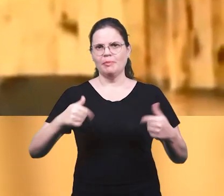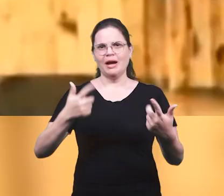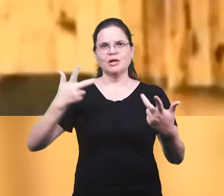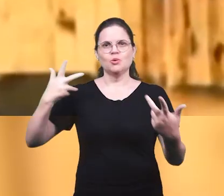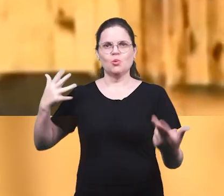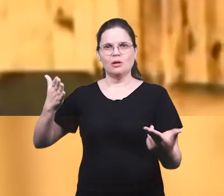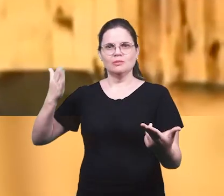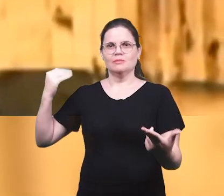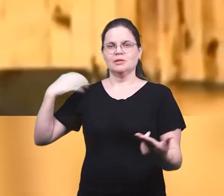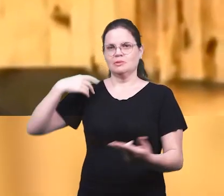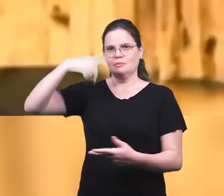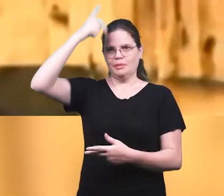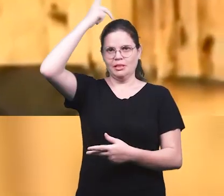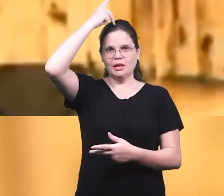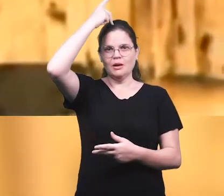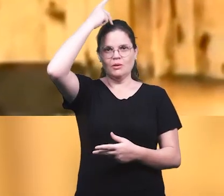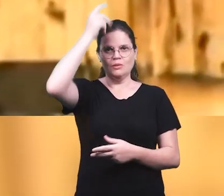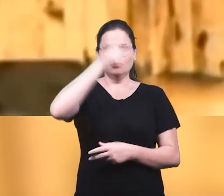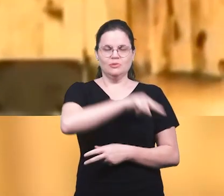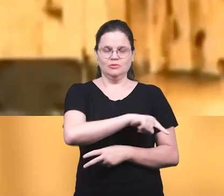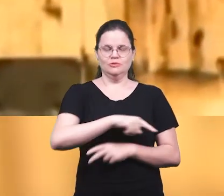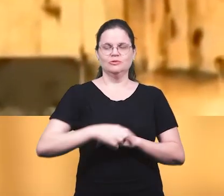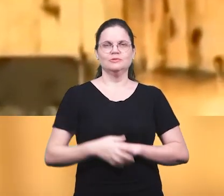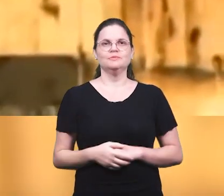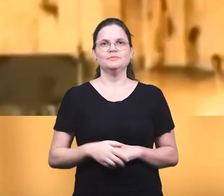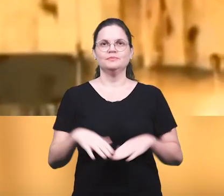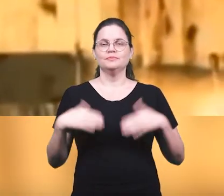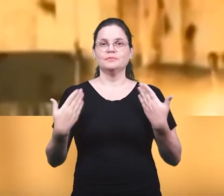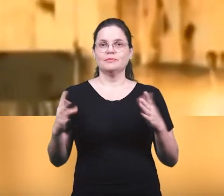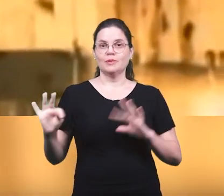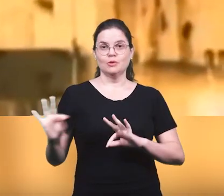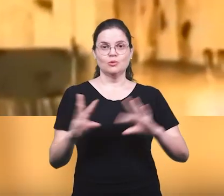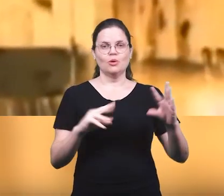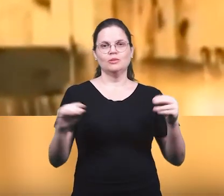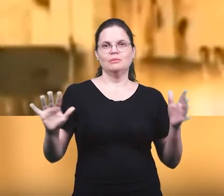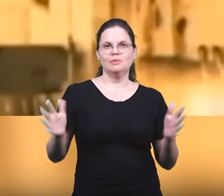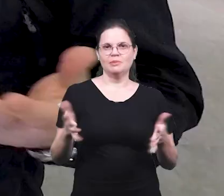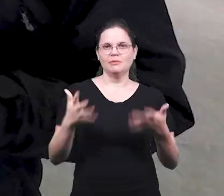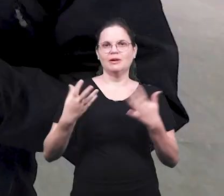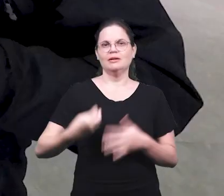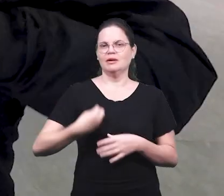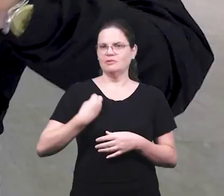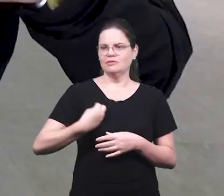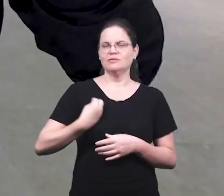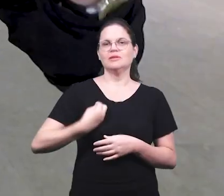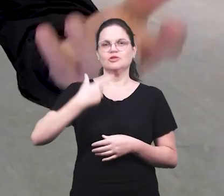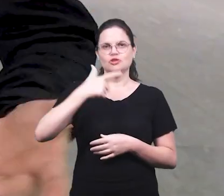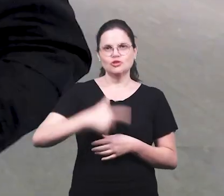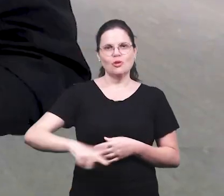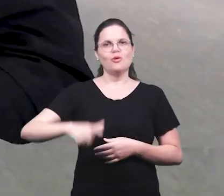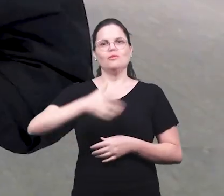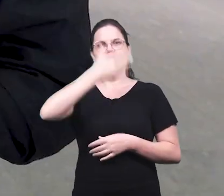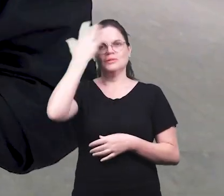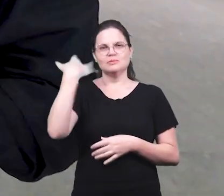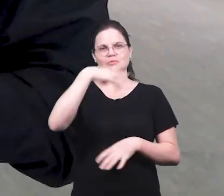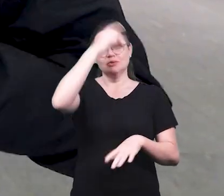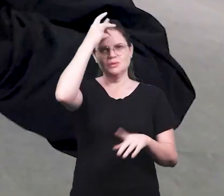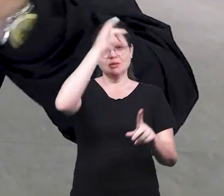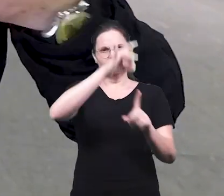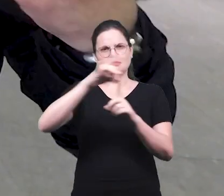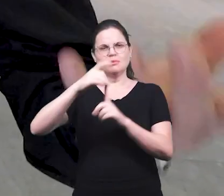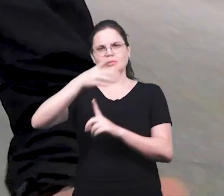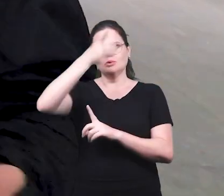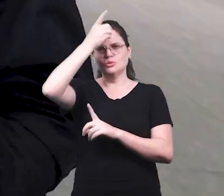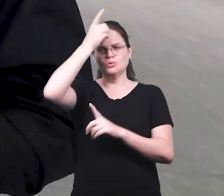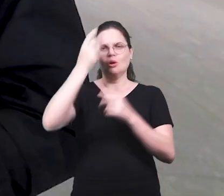novamente como lá no Pentecostes, no início. Todo aquele avivamento, batismo com o Espírito